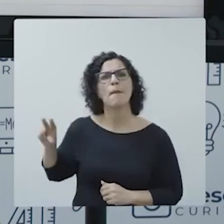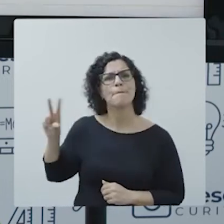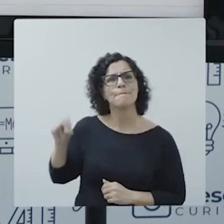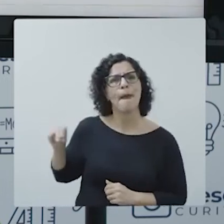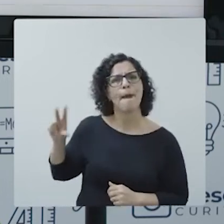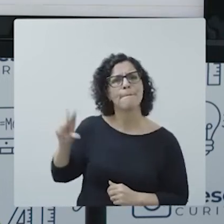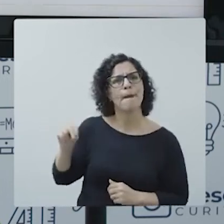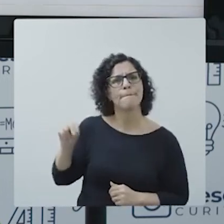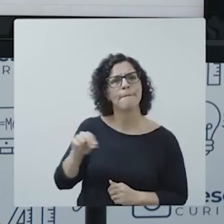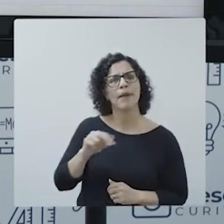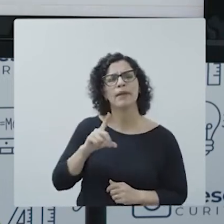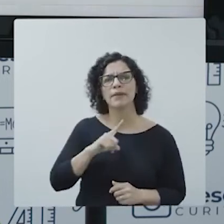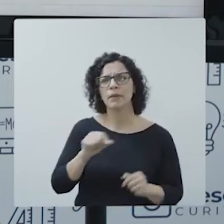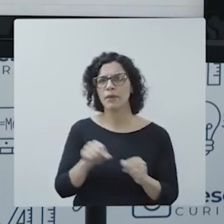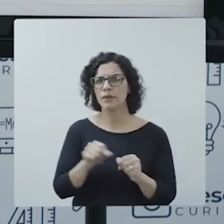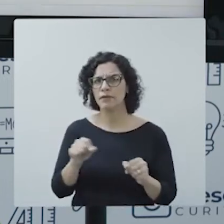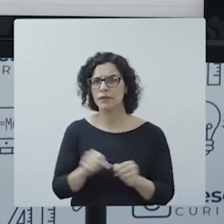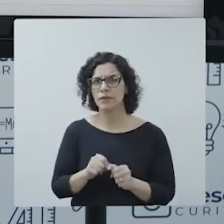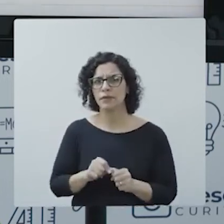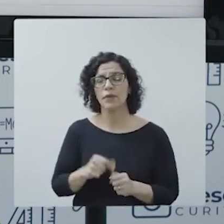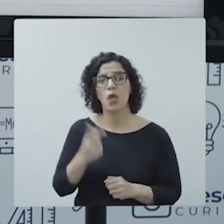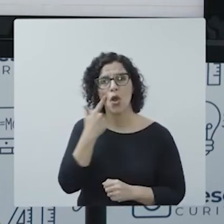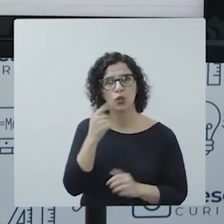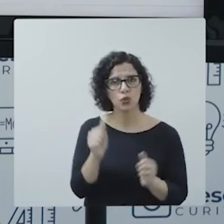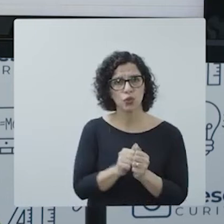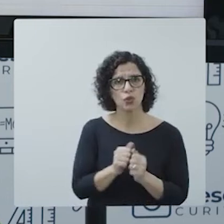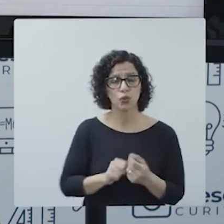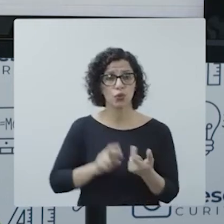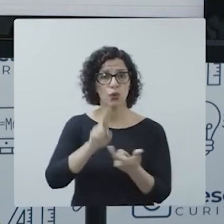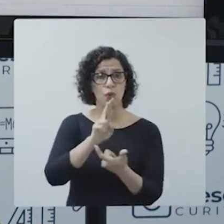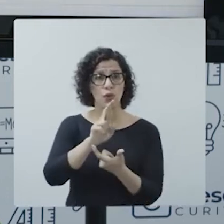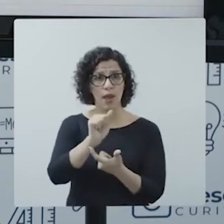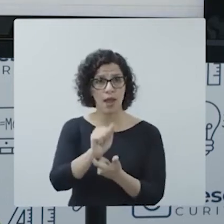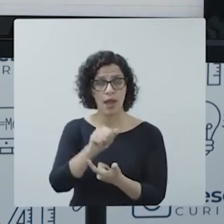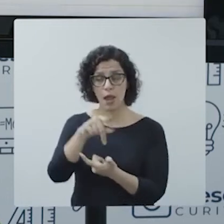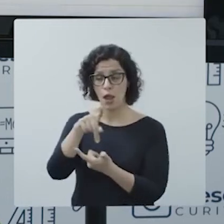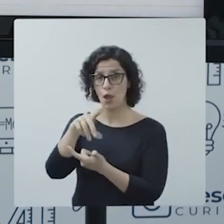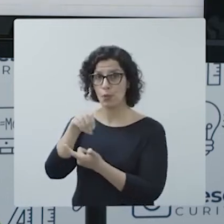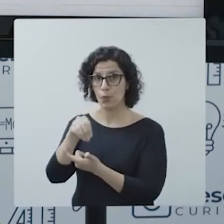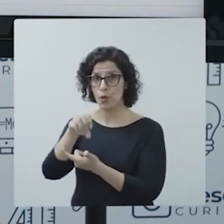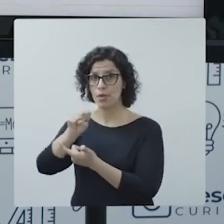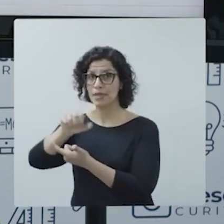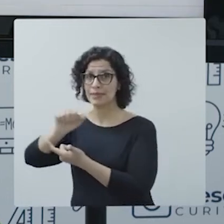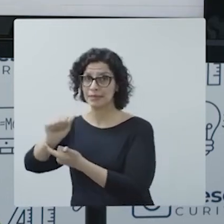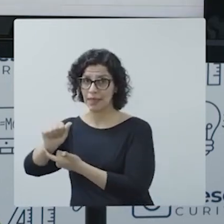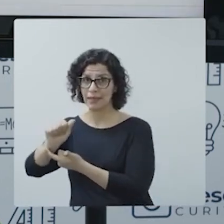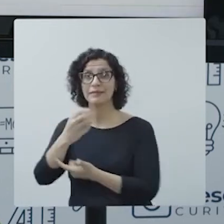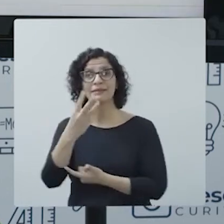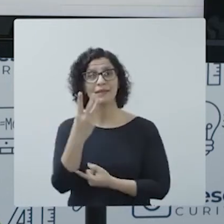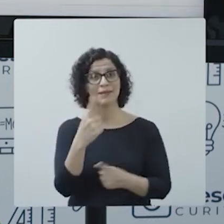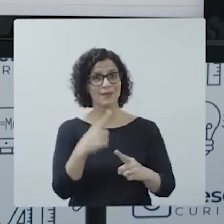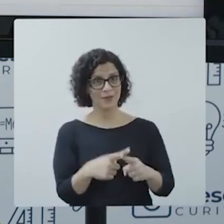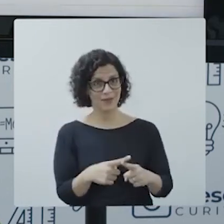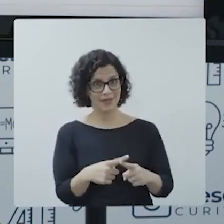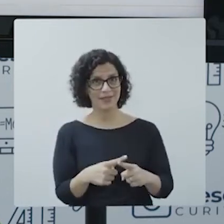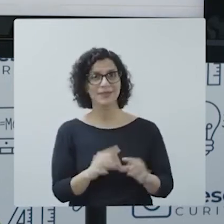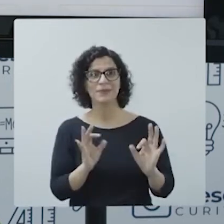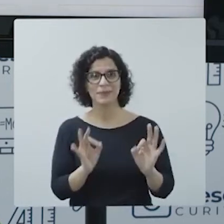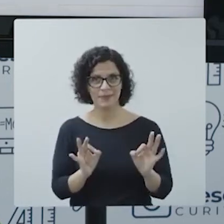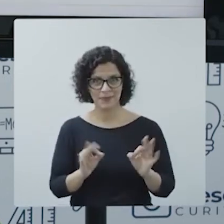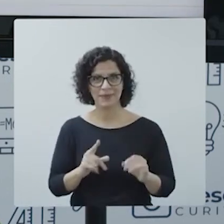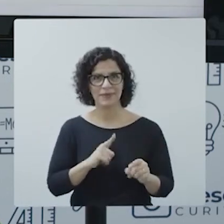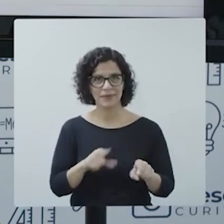para falar a palavra raposa? Acompanha aí. Ra, Poza.